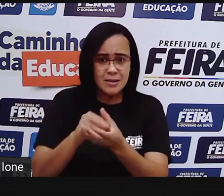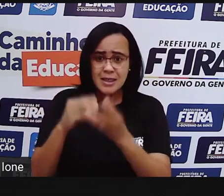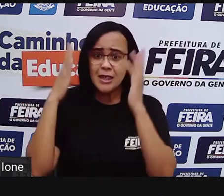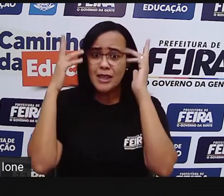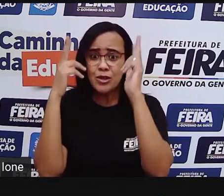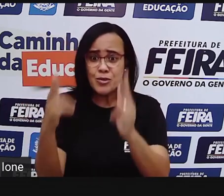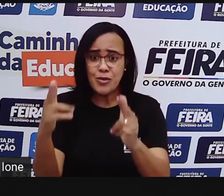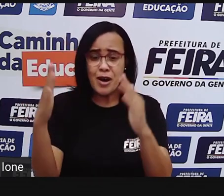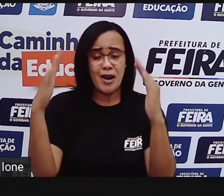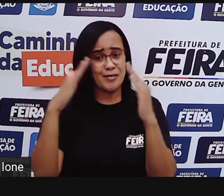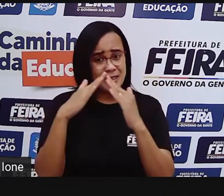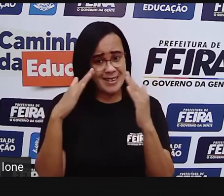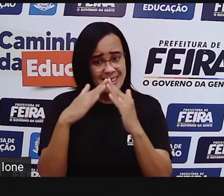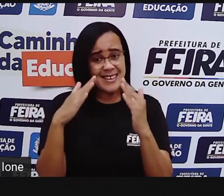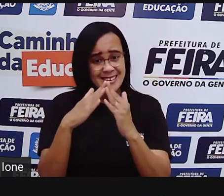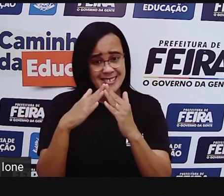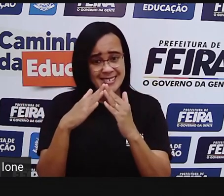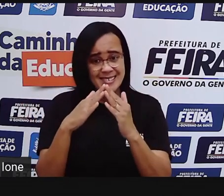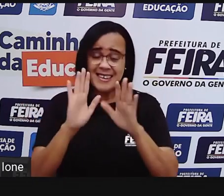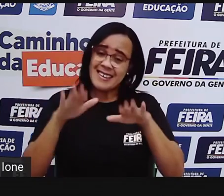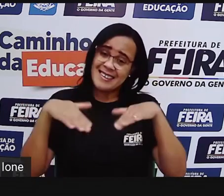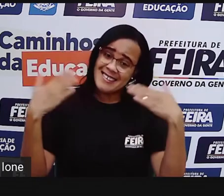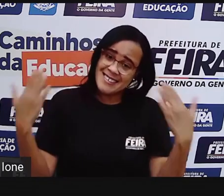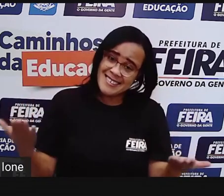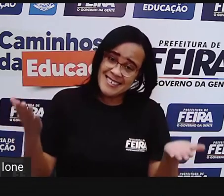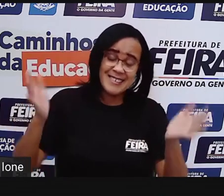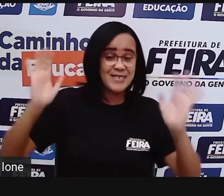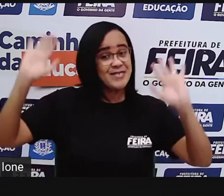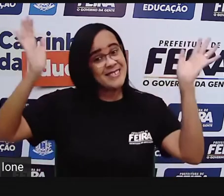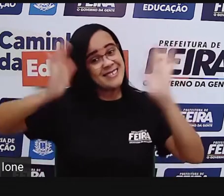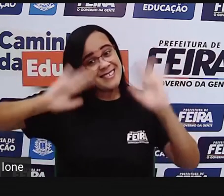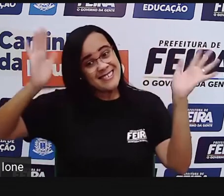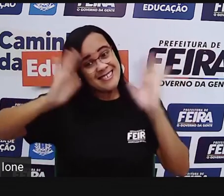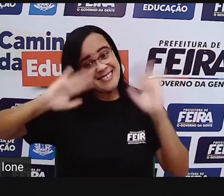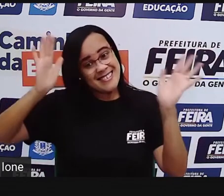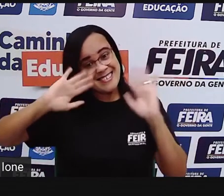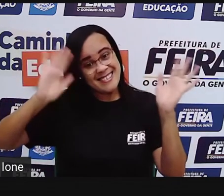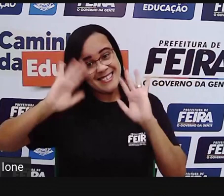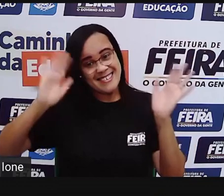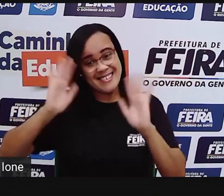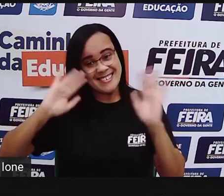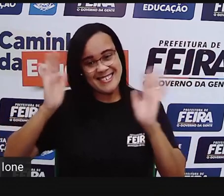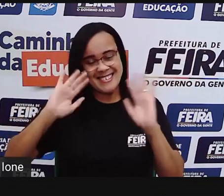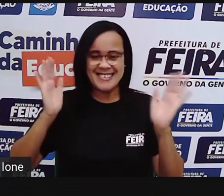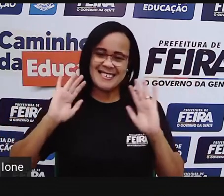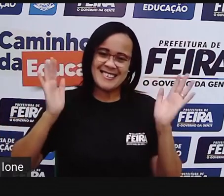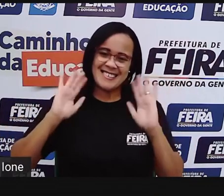Então, até a próxima, meninada! Tchau!